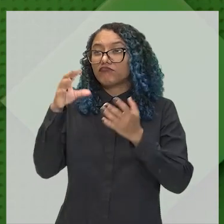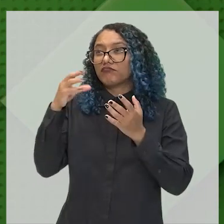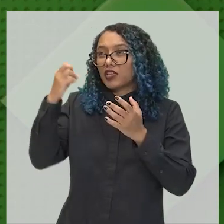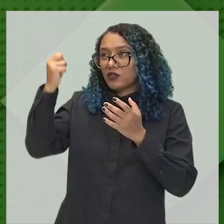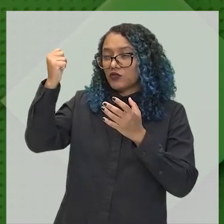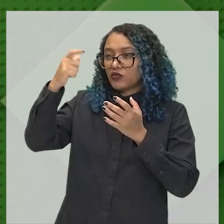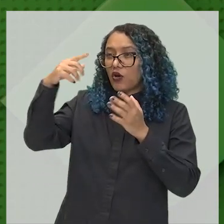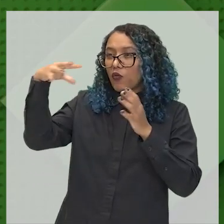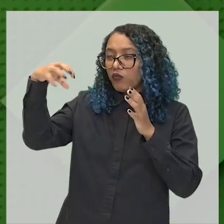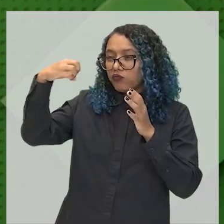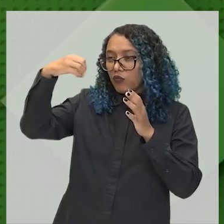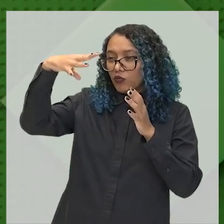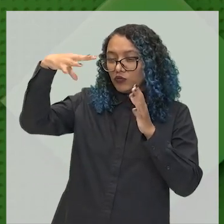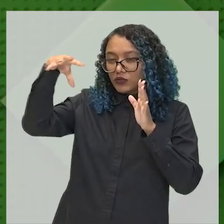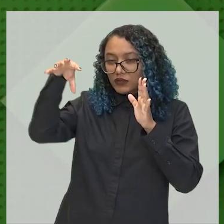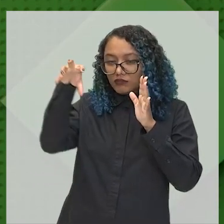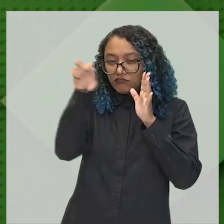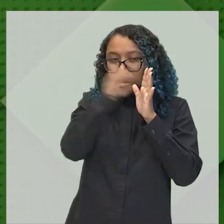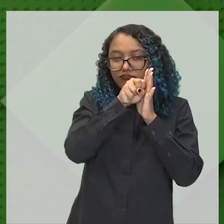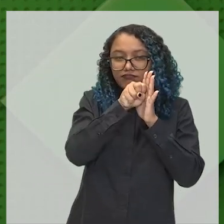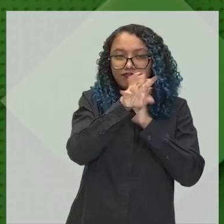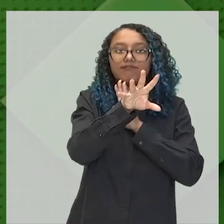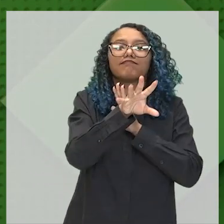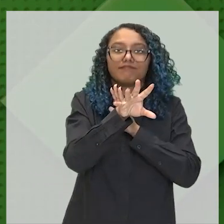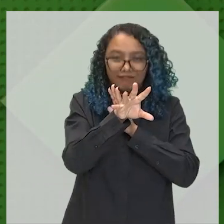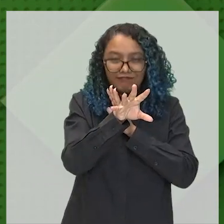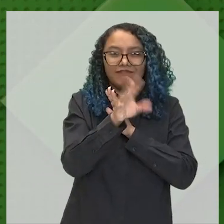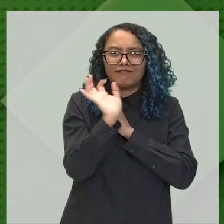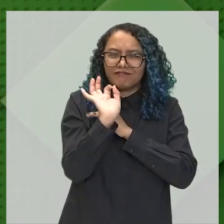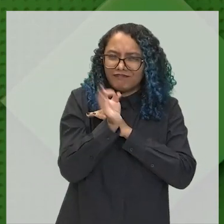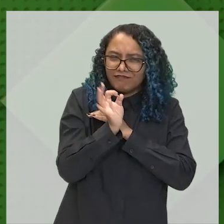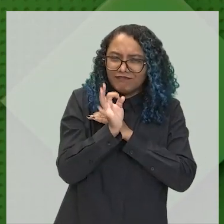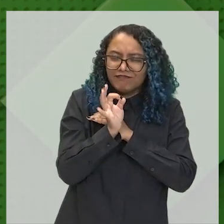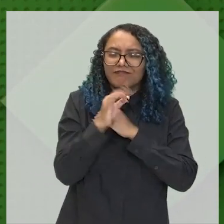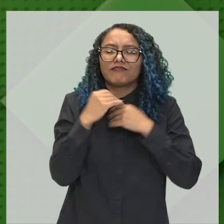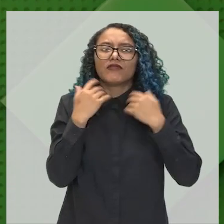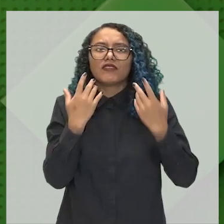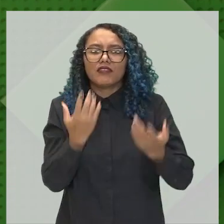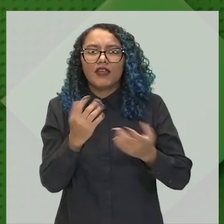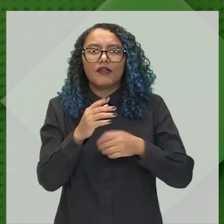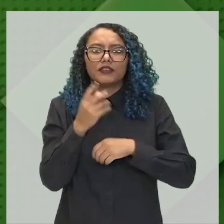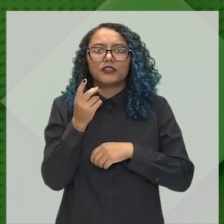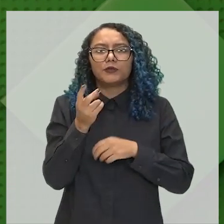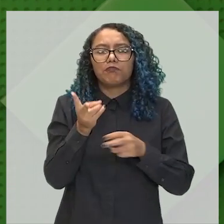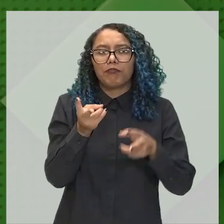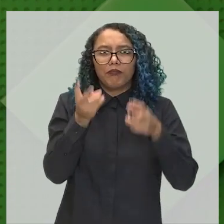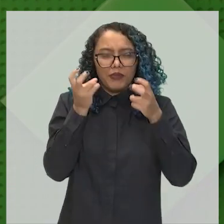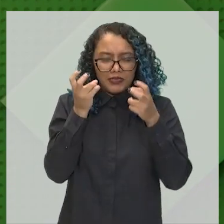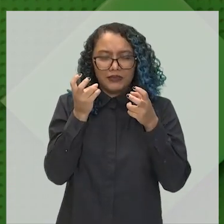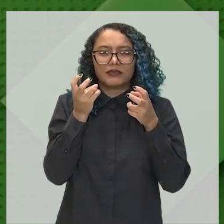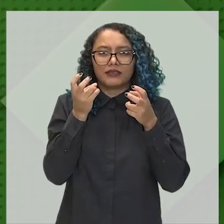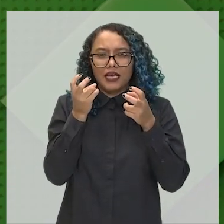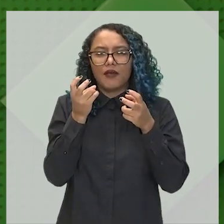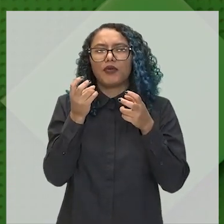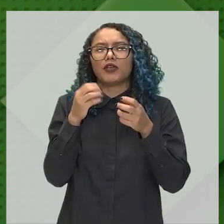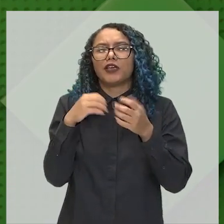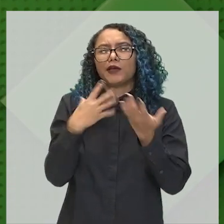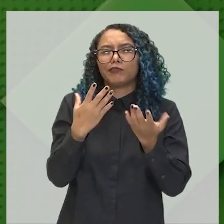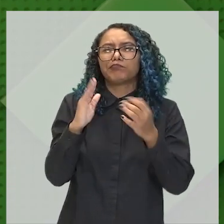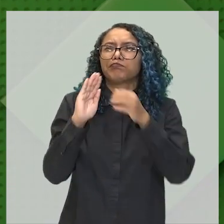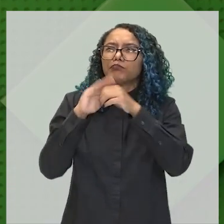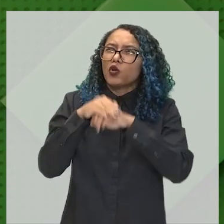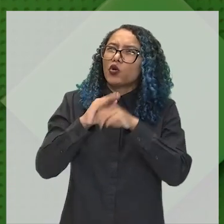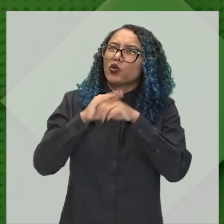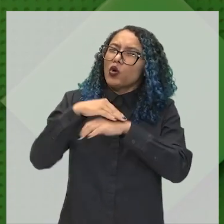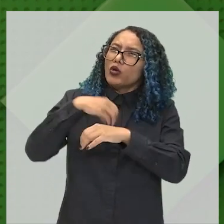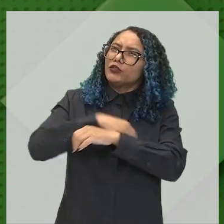essa iluminação solar que ela recebe e reflete. Então, o que nós estamos vendo ao longo de vários